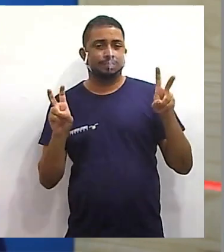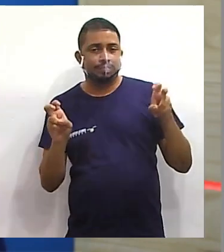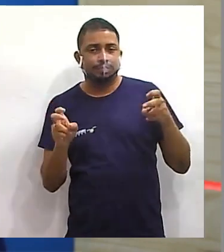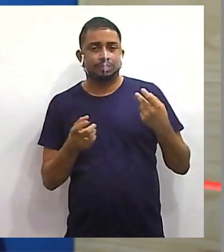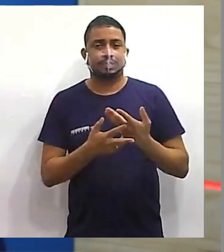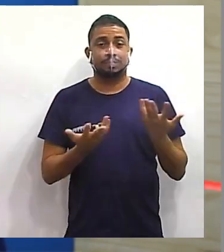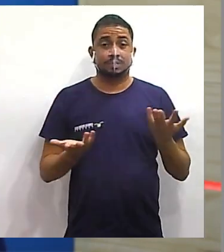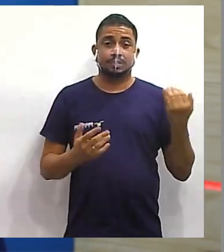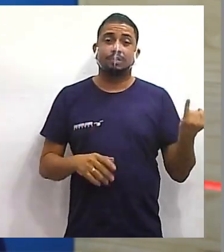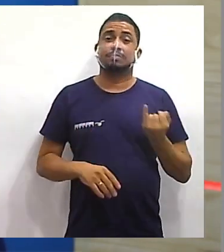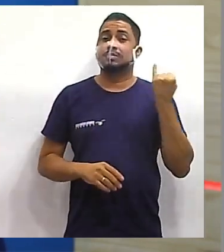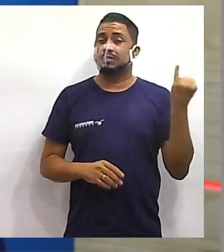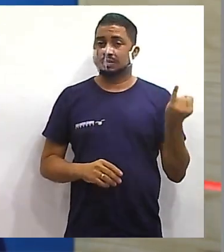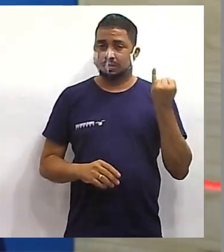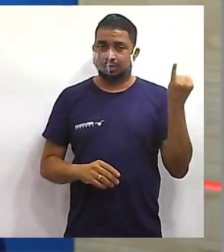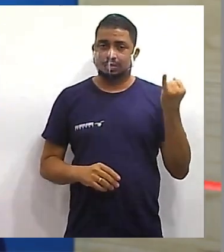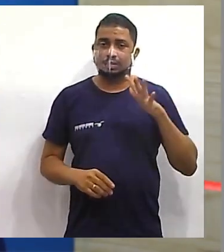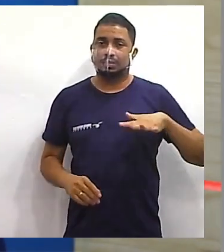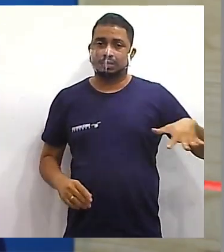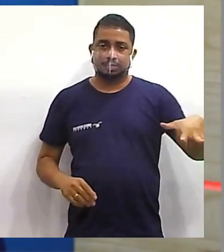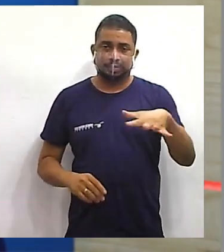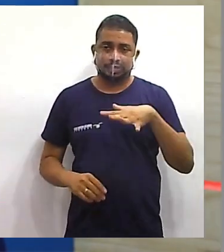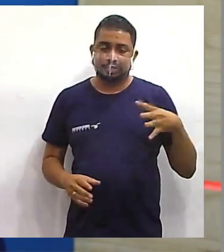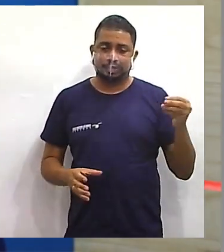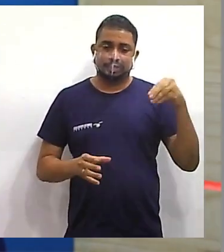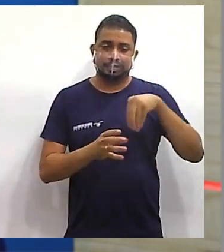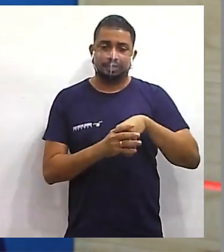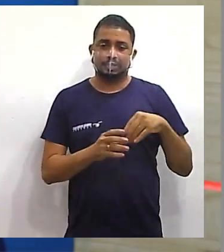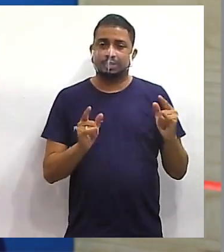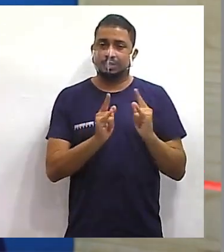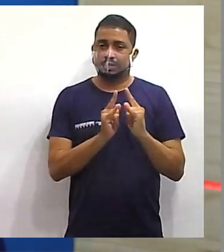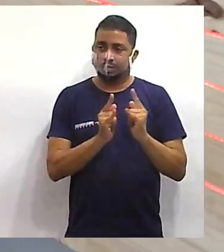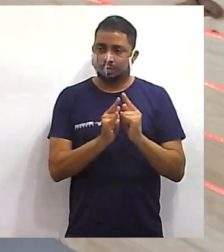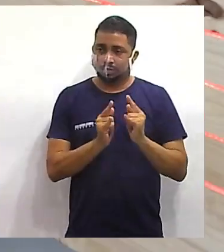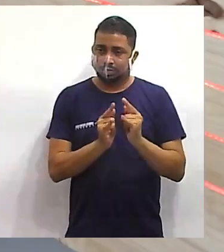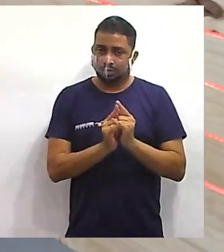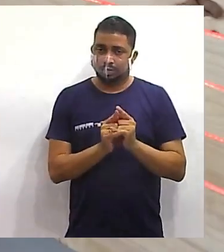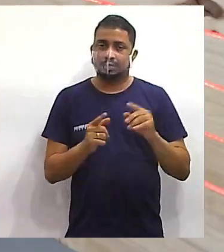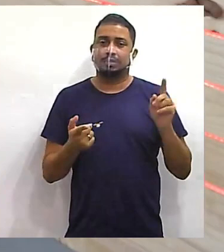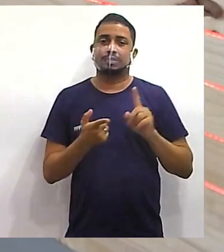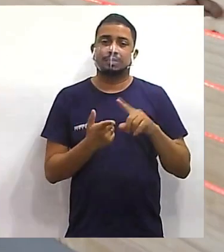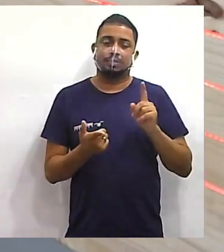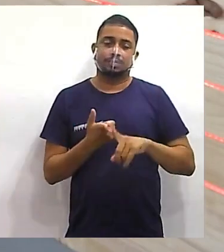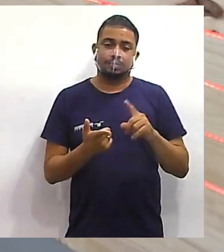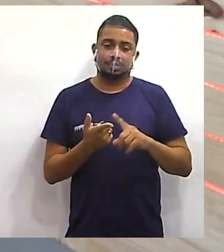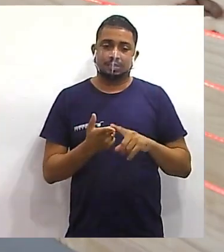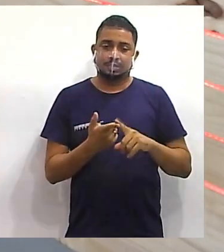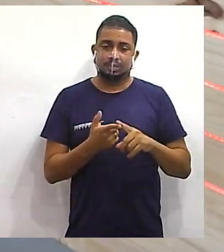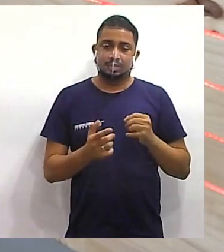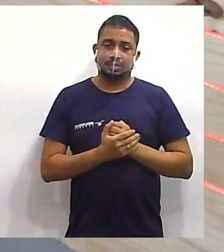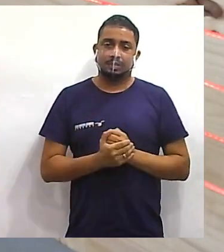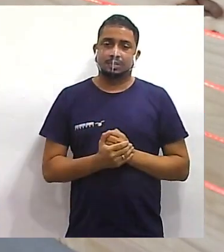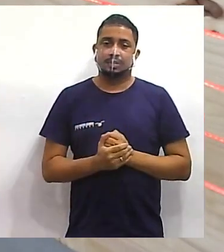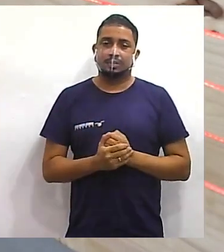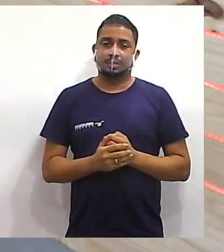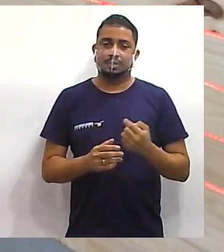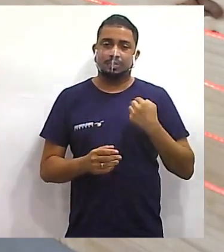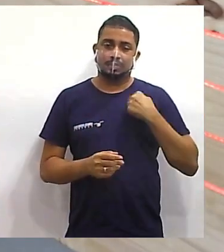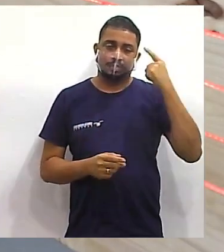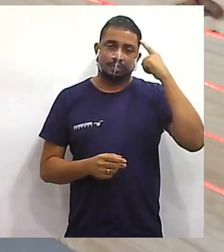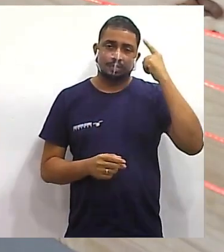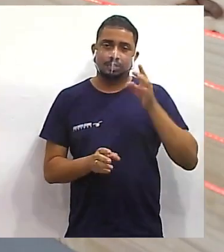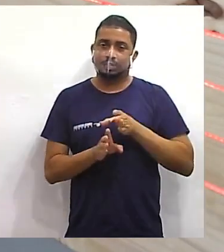quanto é importante esse espaço dentro da instituição. Além disso, eu acho que o